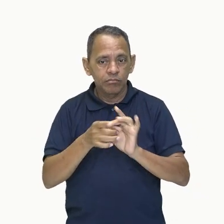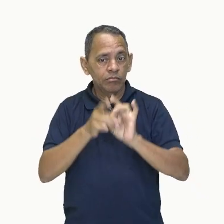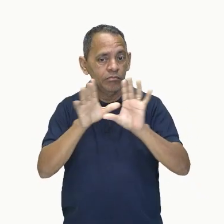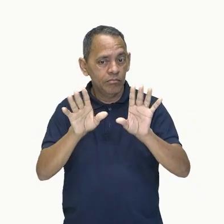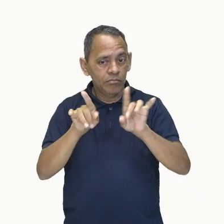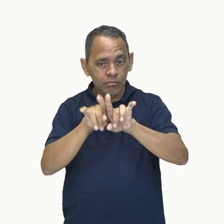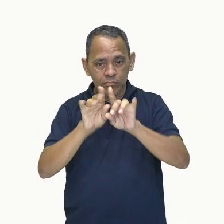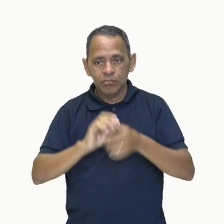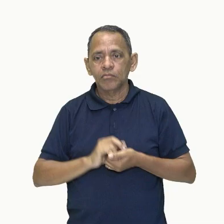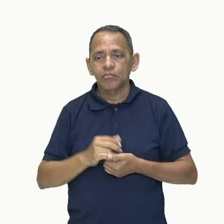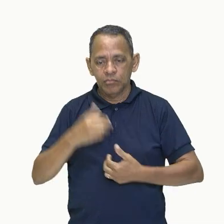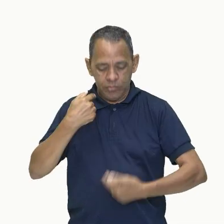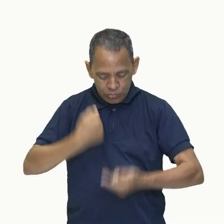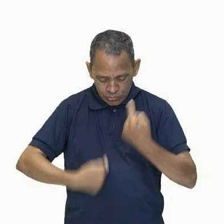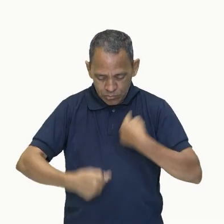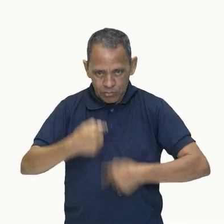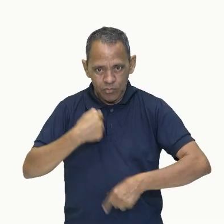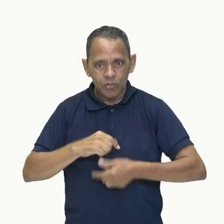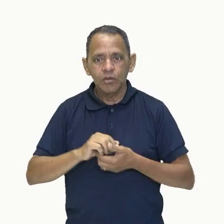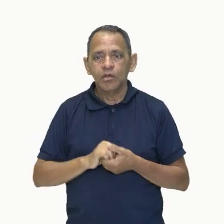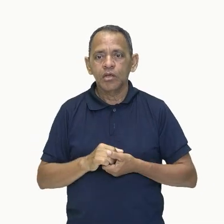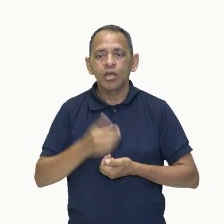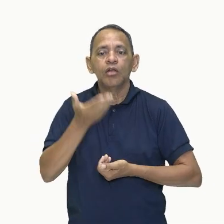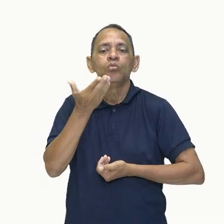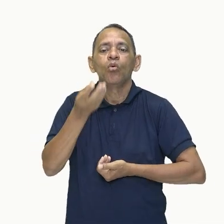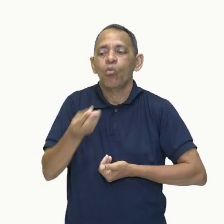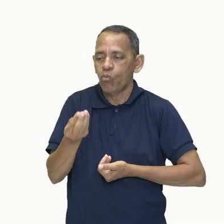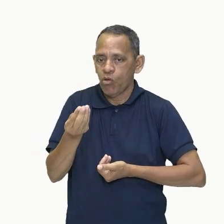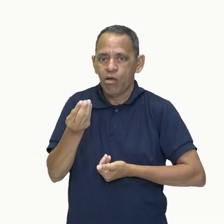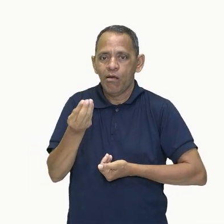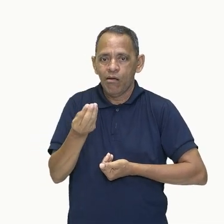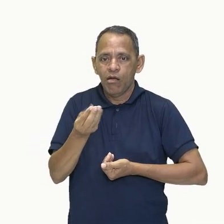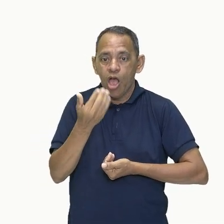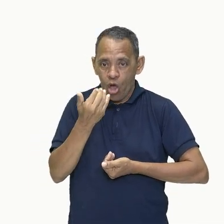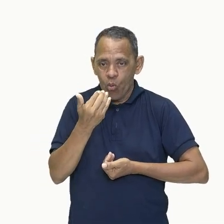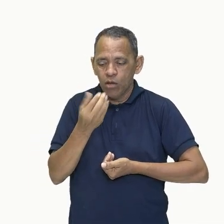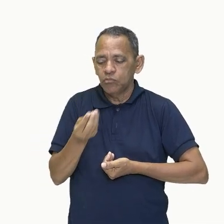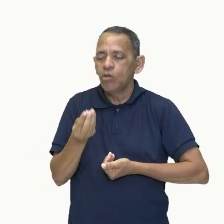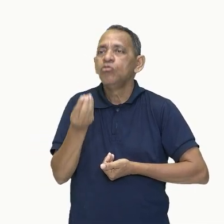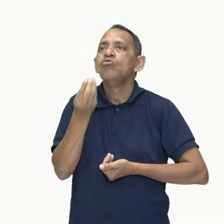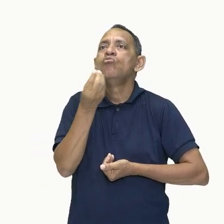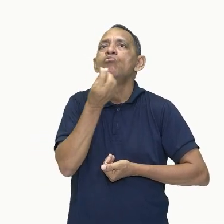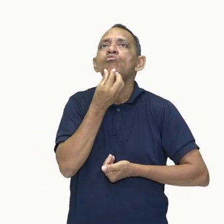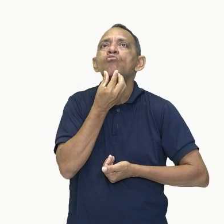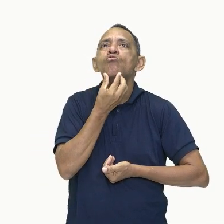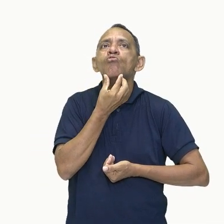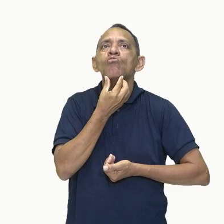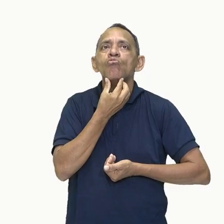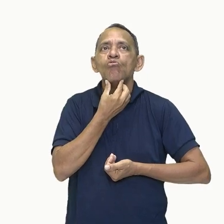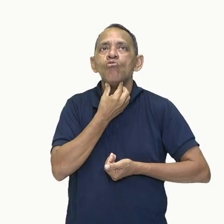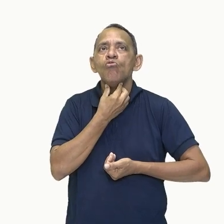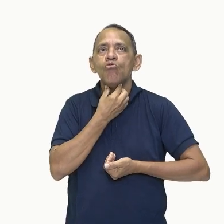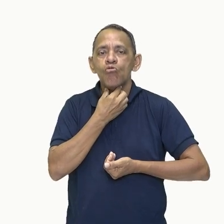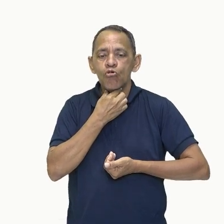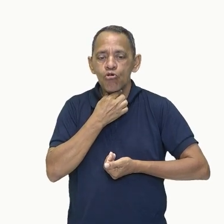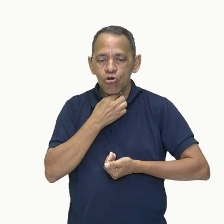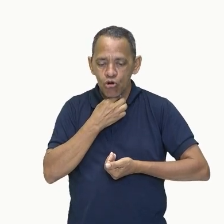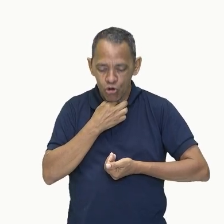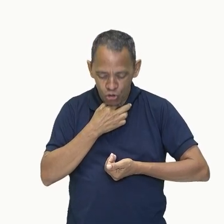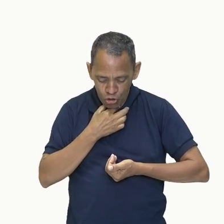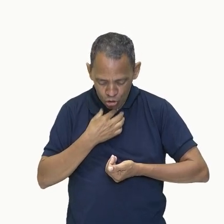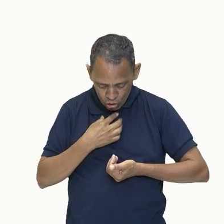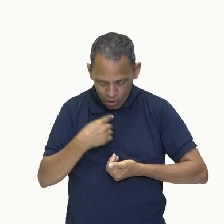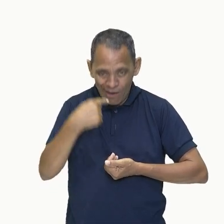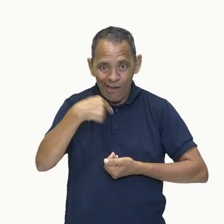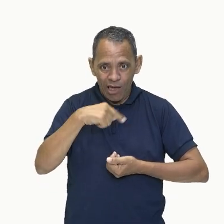digestão de proteínas, tá? Quebrando em pequenos pedaços peptídeos para facilitar sua